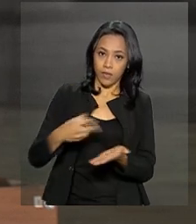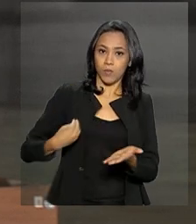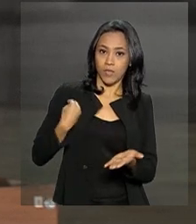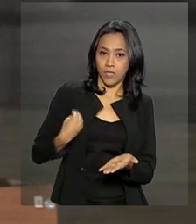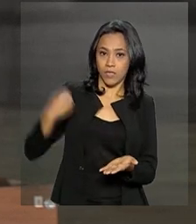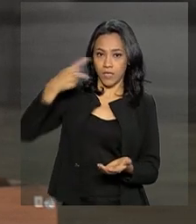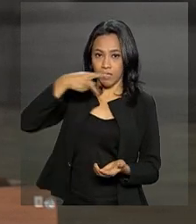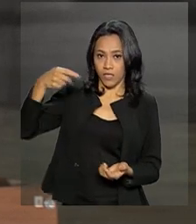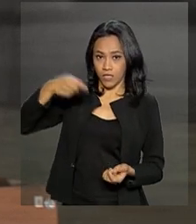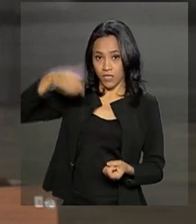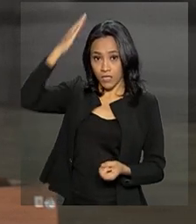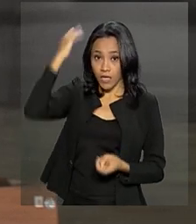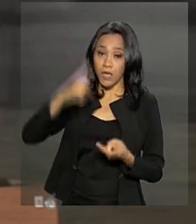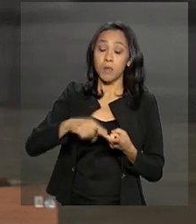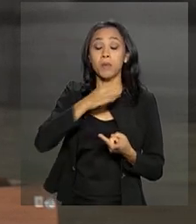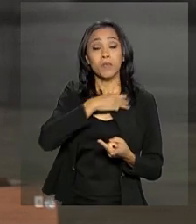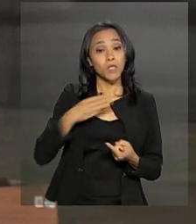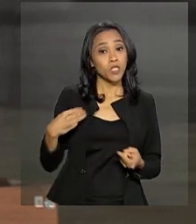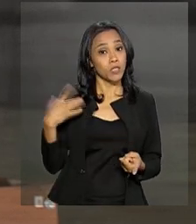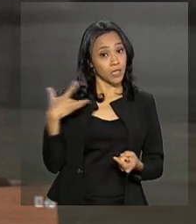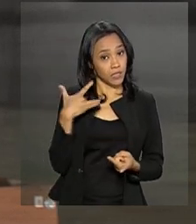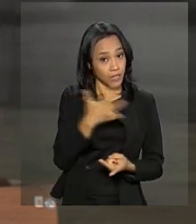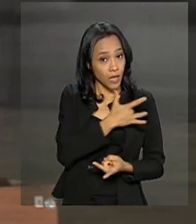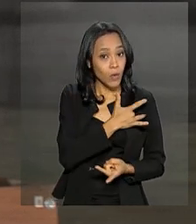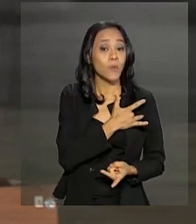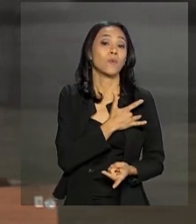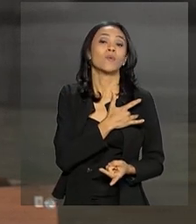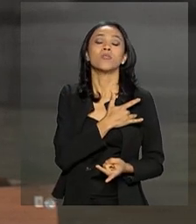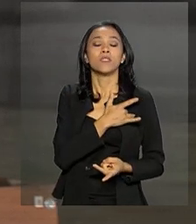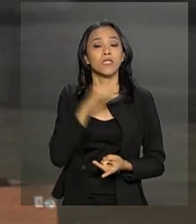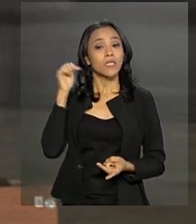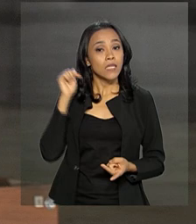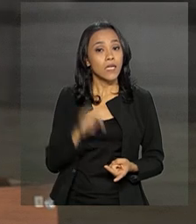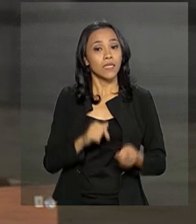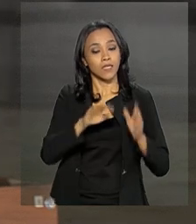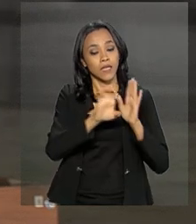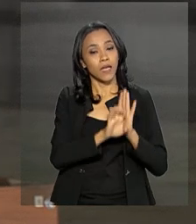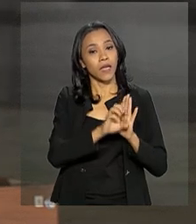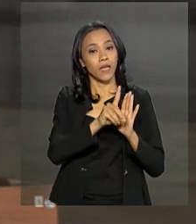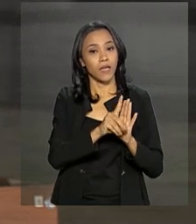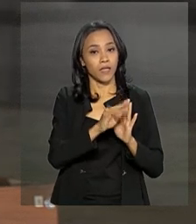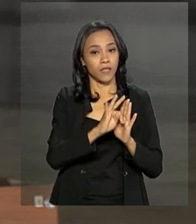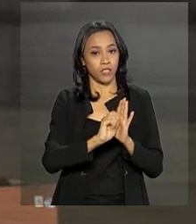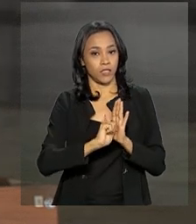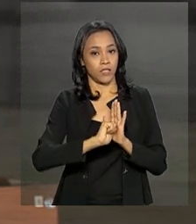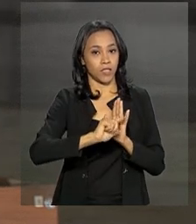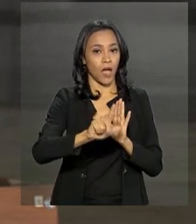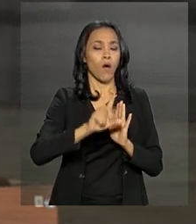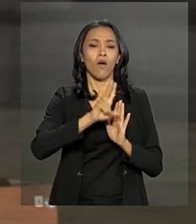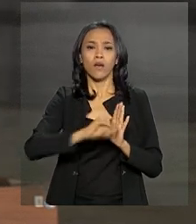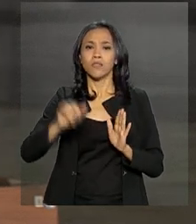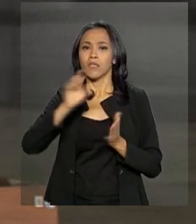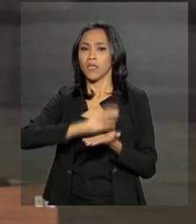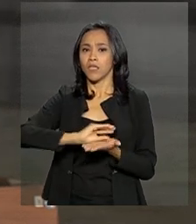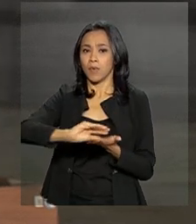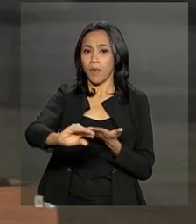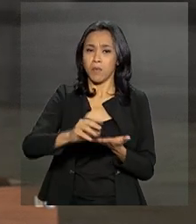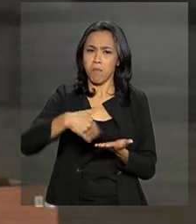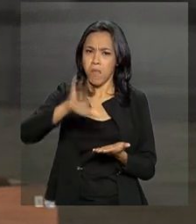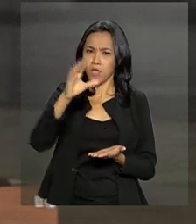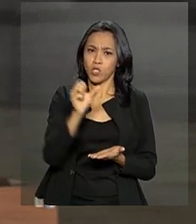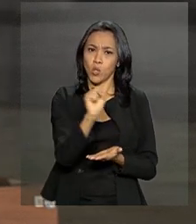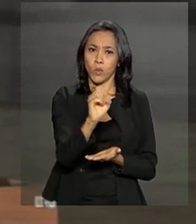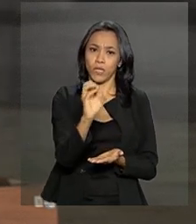alguns ministros, como o ministro da Saúde, Gilberto Ock. Nesse edital serão liberados em mais de 80 milhões de